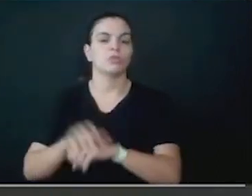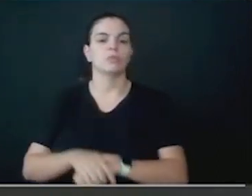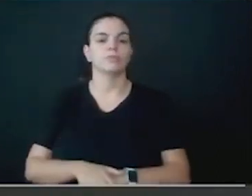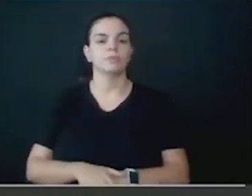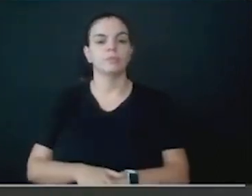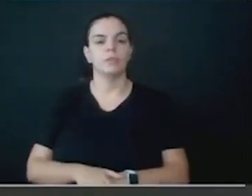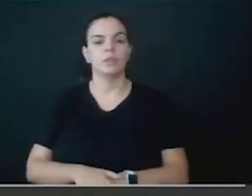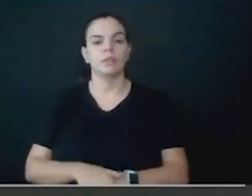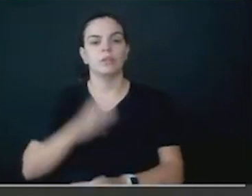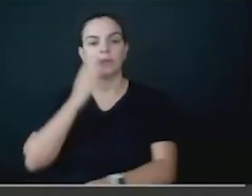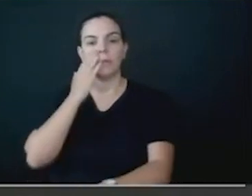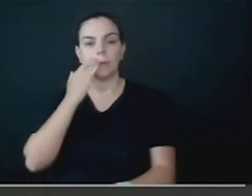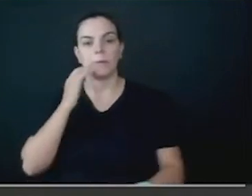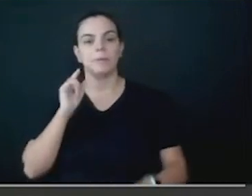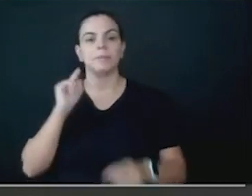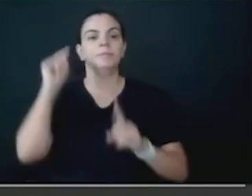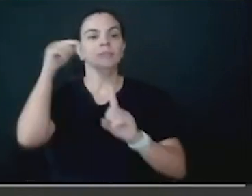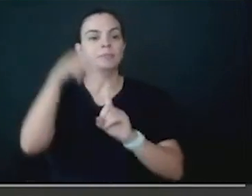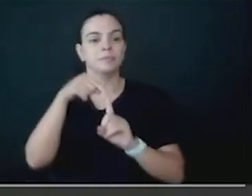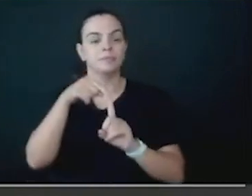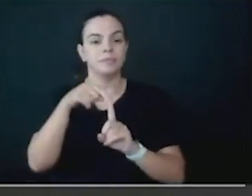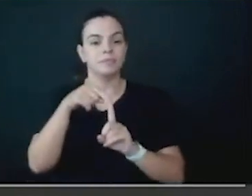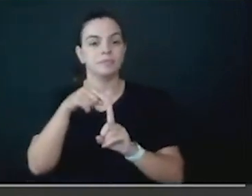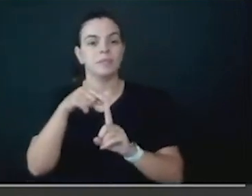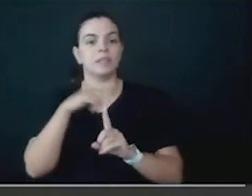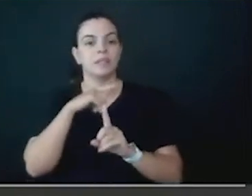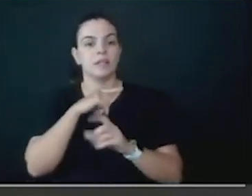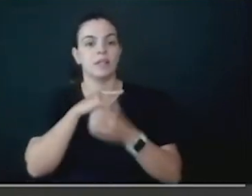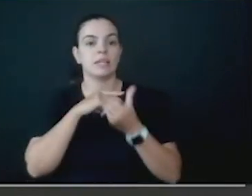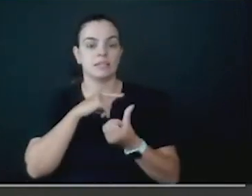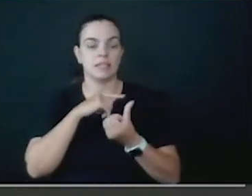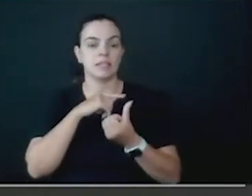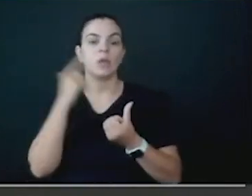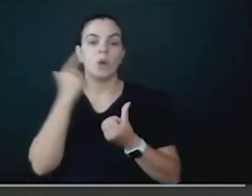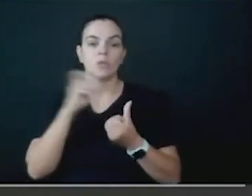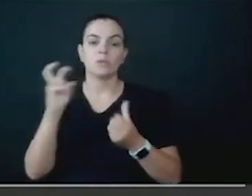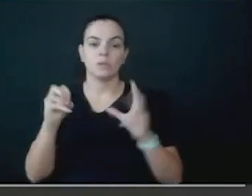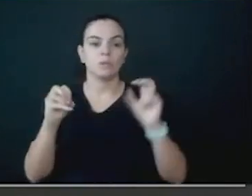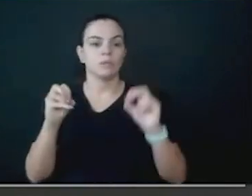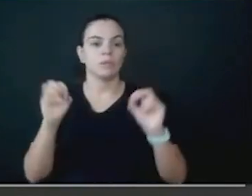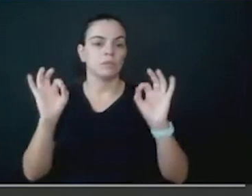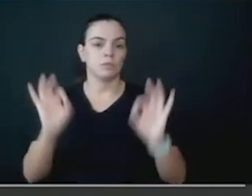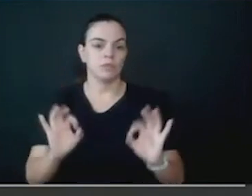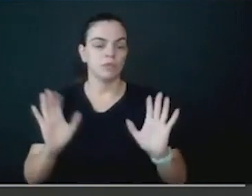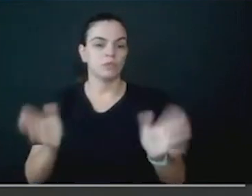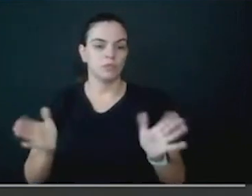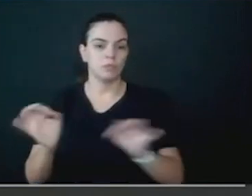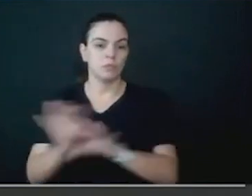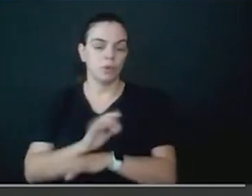As metas do Viva Curitiba Transparente são 6, meio a meio, 50% já entregue, 50% ainda em